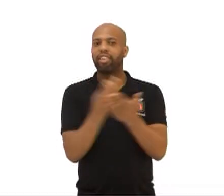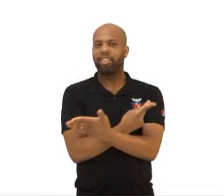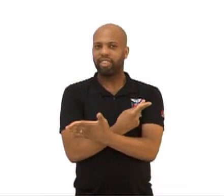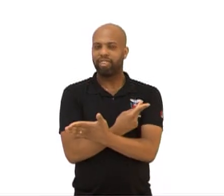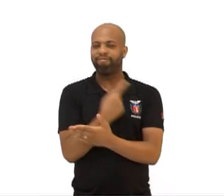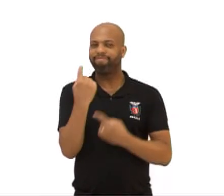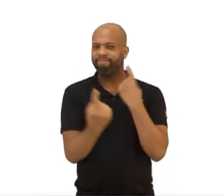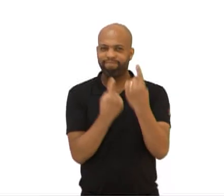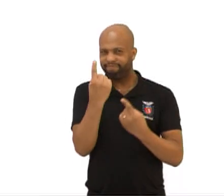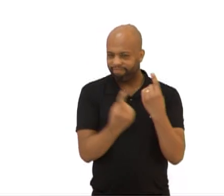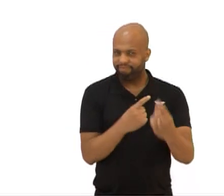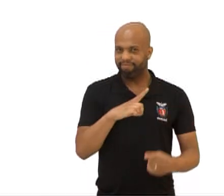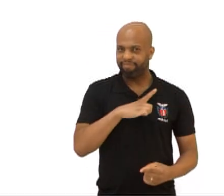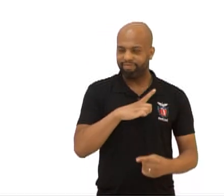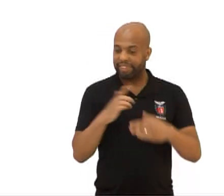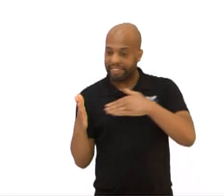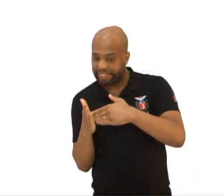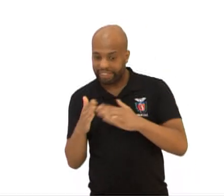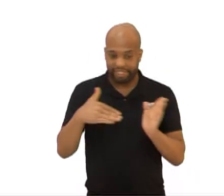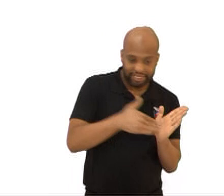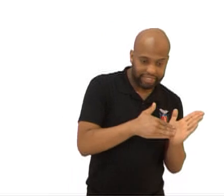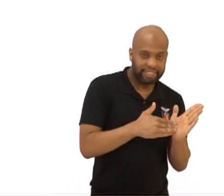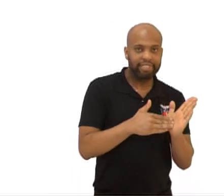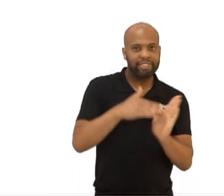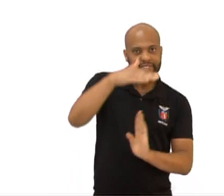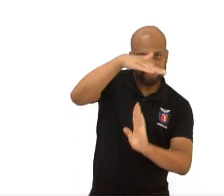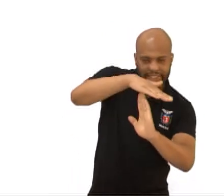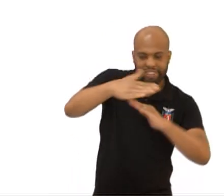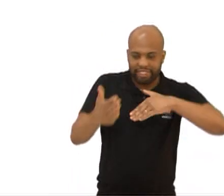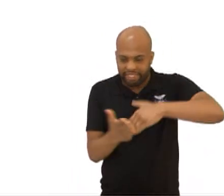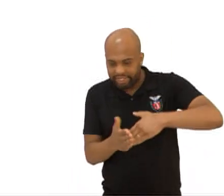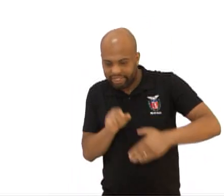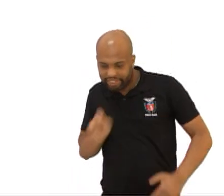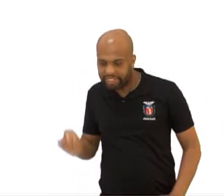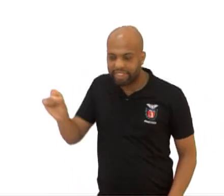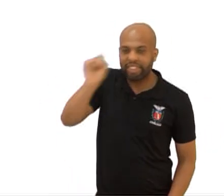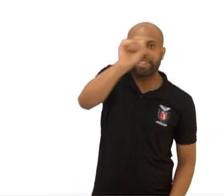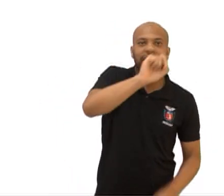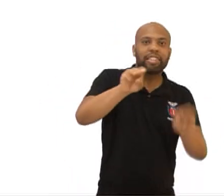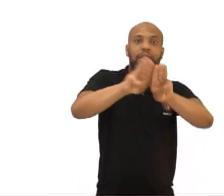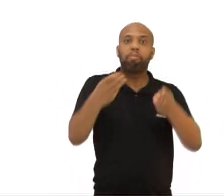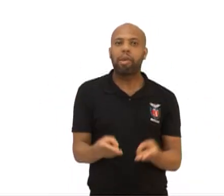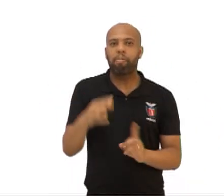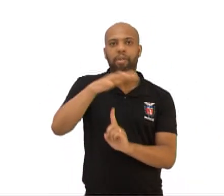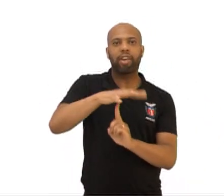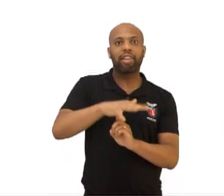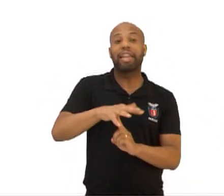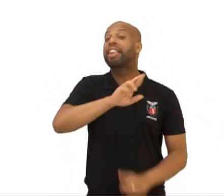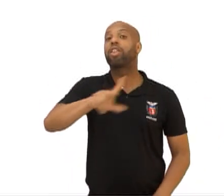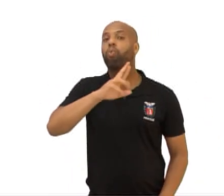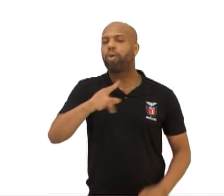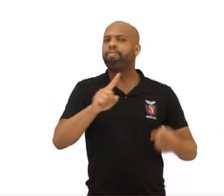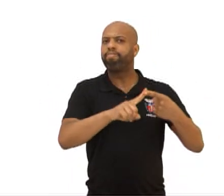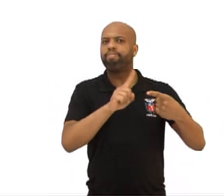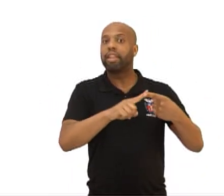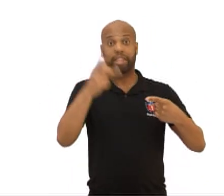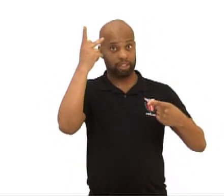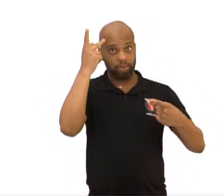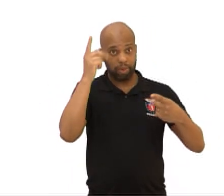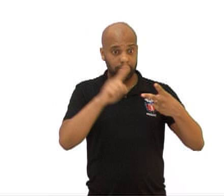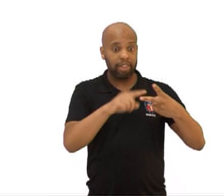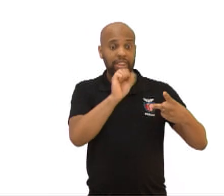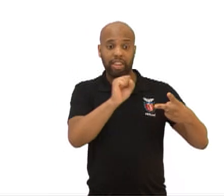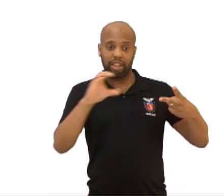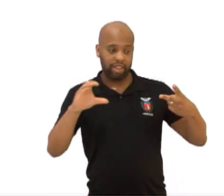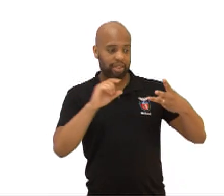são os estados limítrofes com o Paraná, exceto aquele que não faz parte? Letra A, São Paulo. Letra B, Santa Catarina.